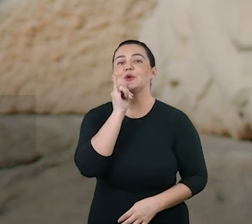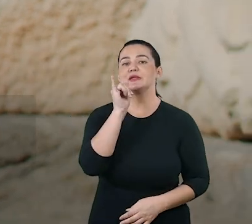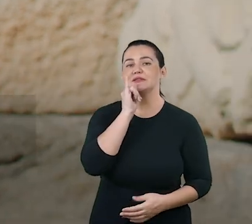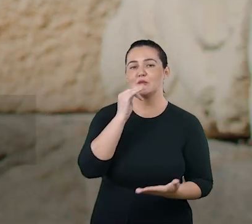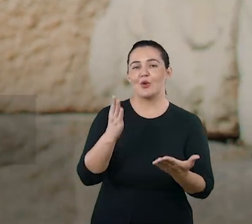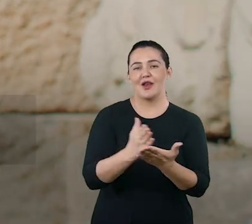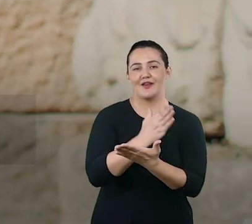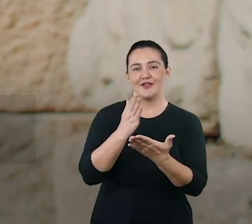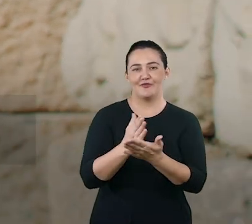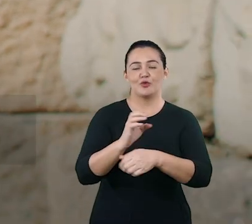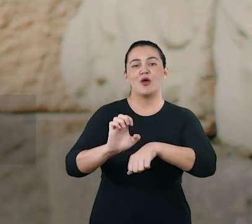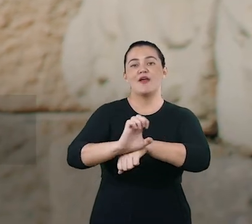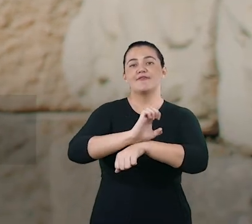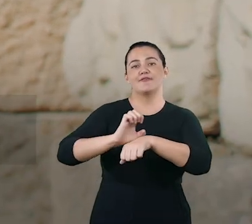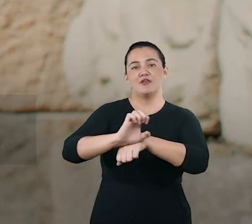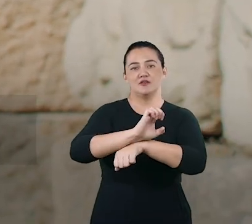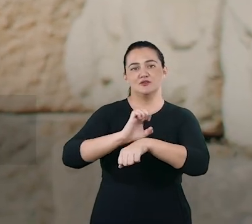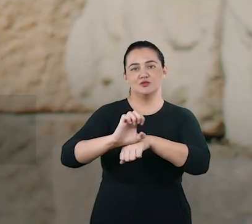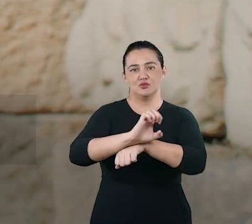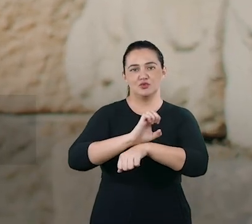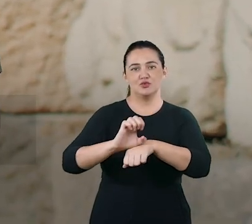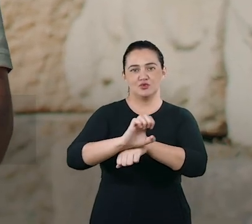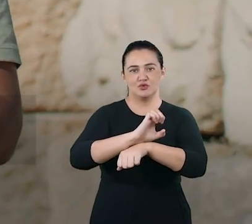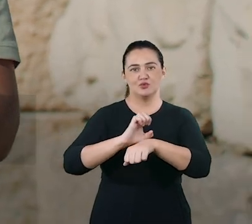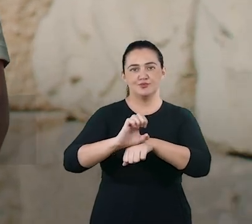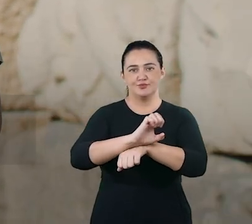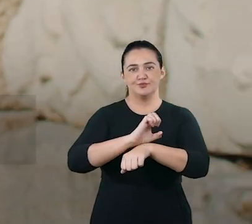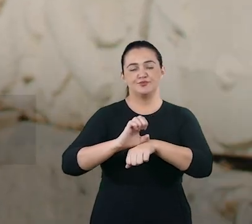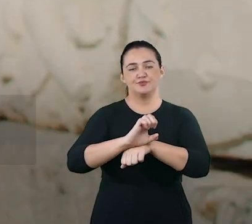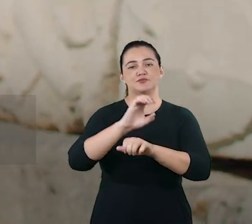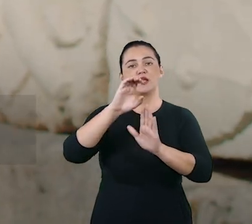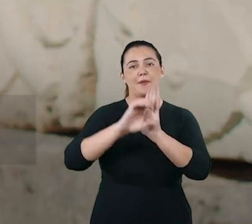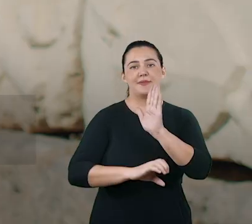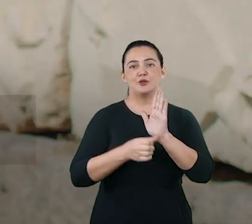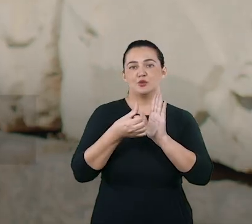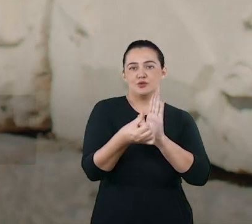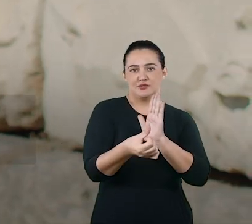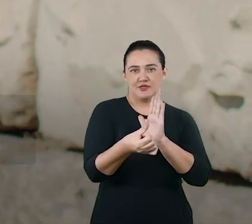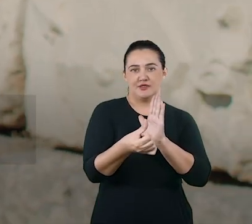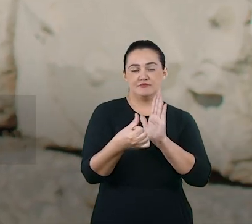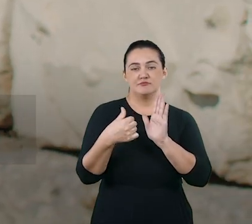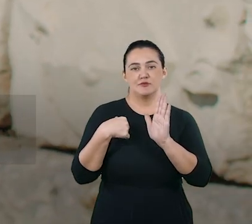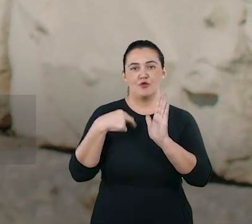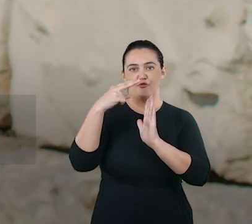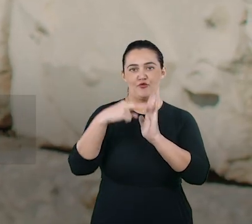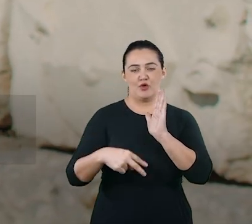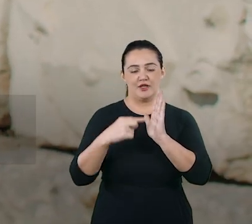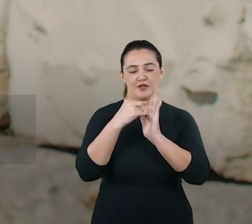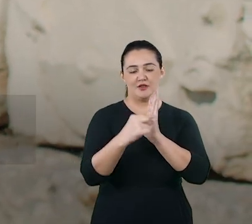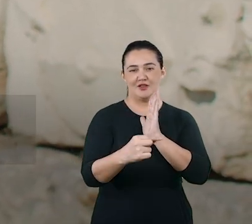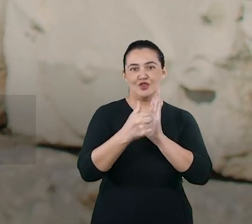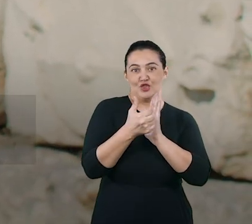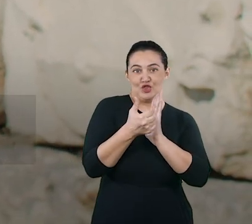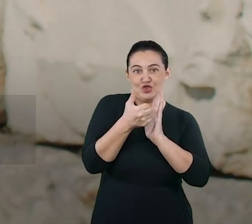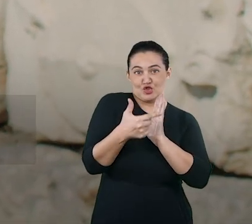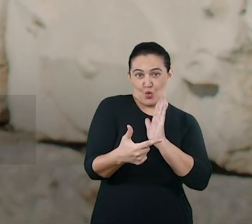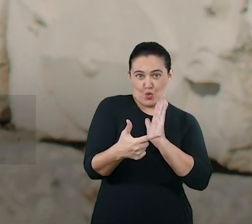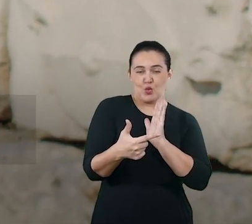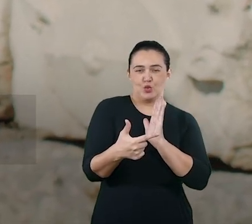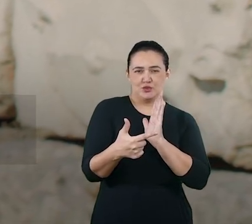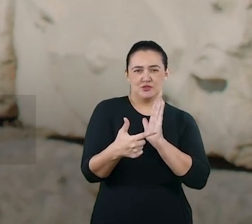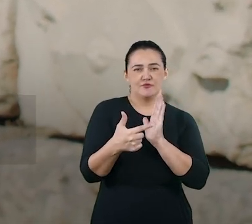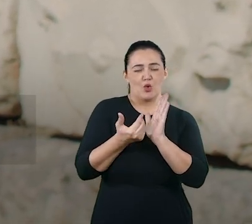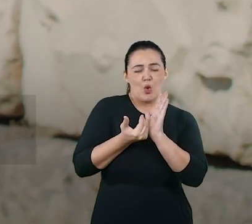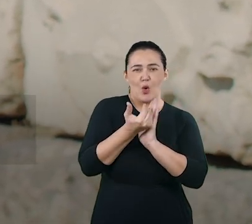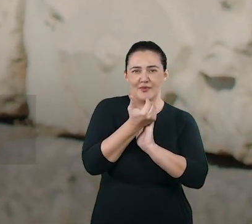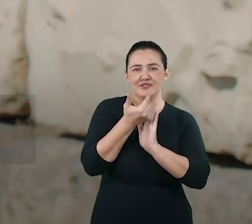de Efésios, na carta aos Efésios, no capítulo 6, versículos... Vou ler para vocês desde o